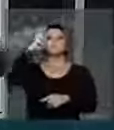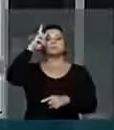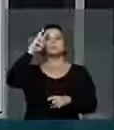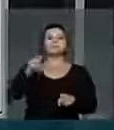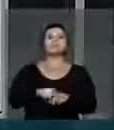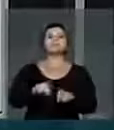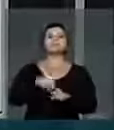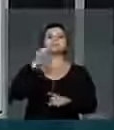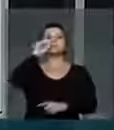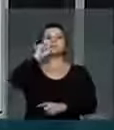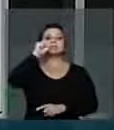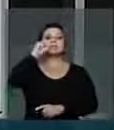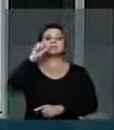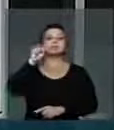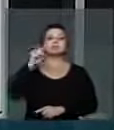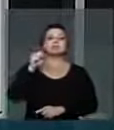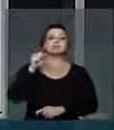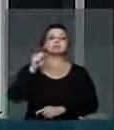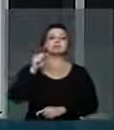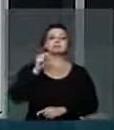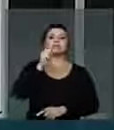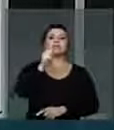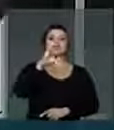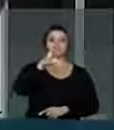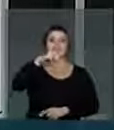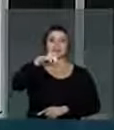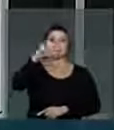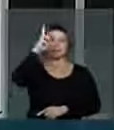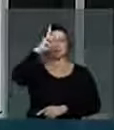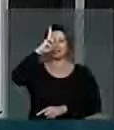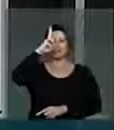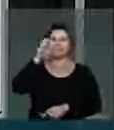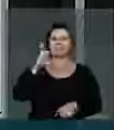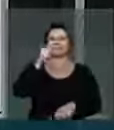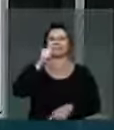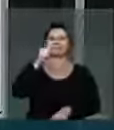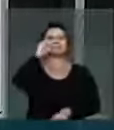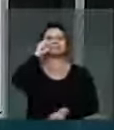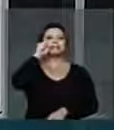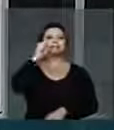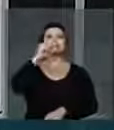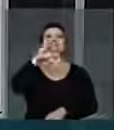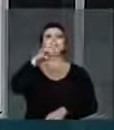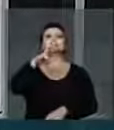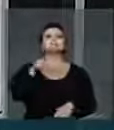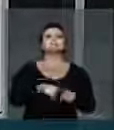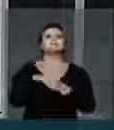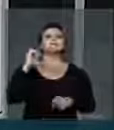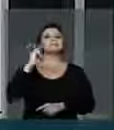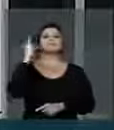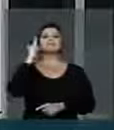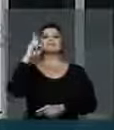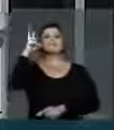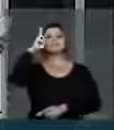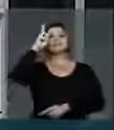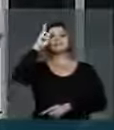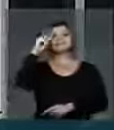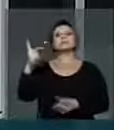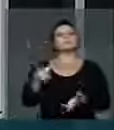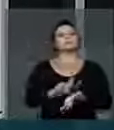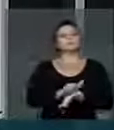nobre senador Antônio Carlos Magalhães, de tão grata memória, saudosa memória, que tem